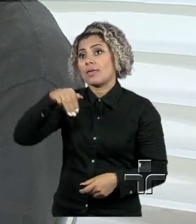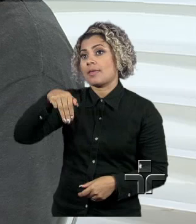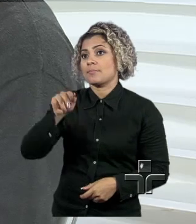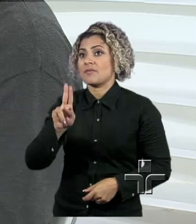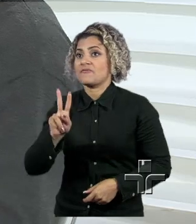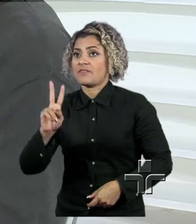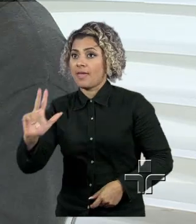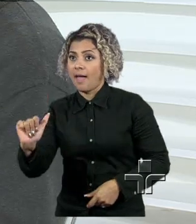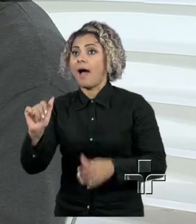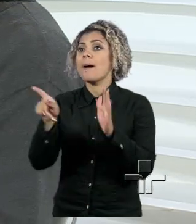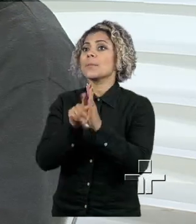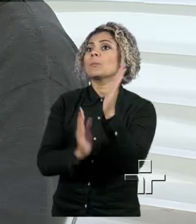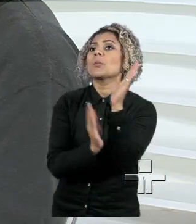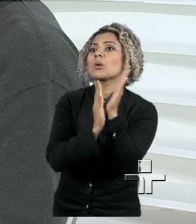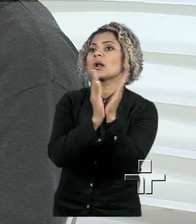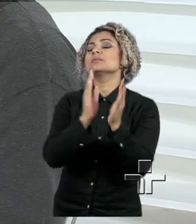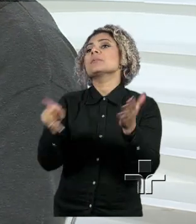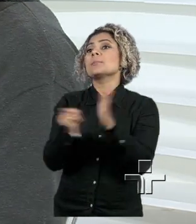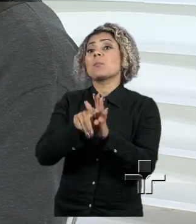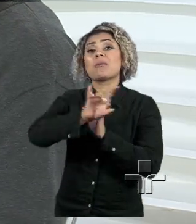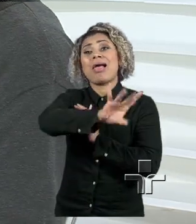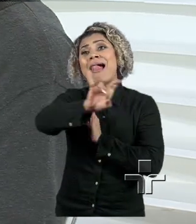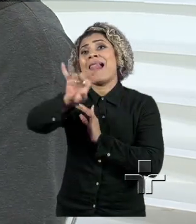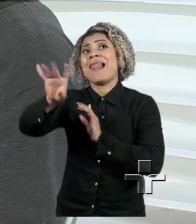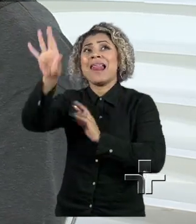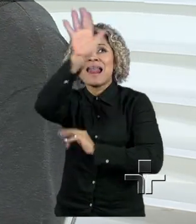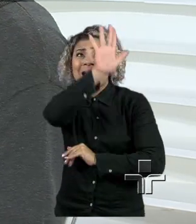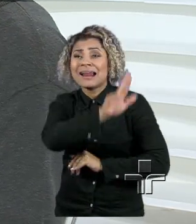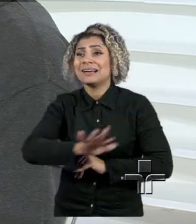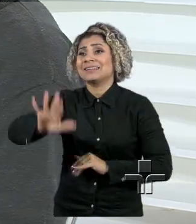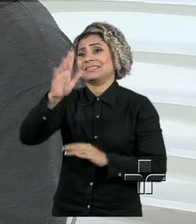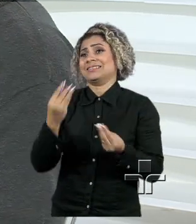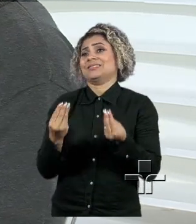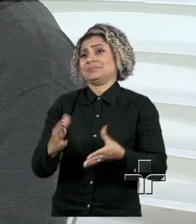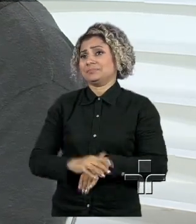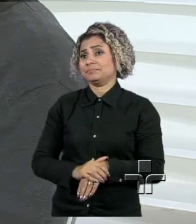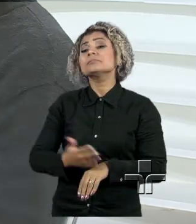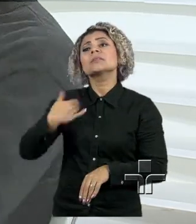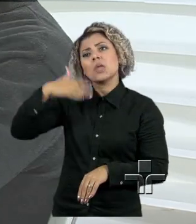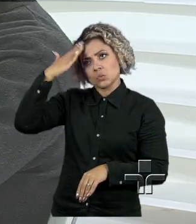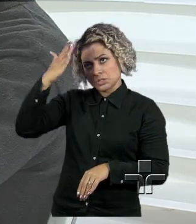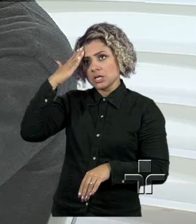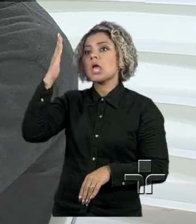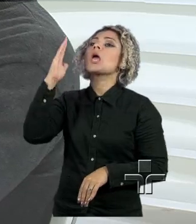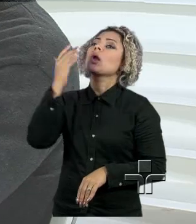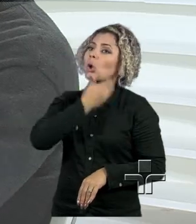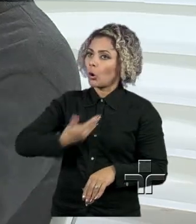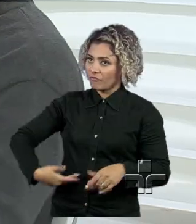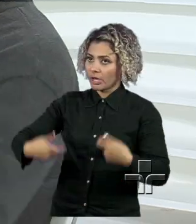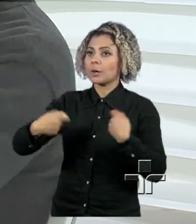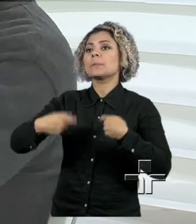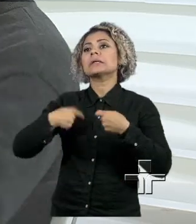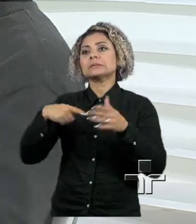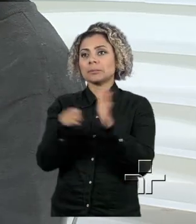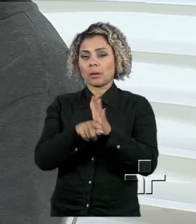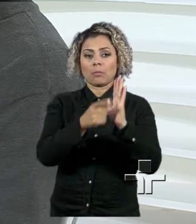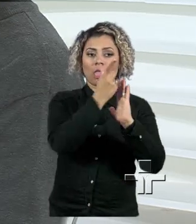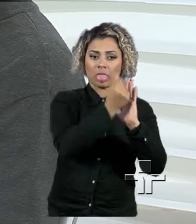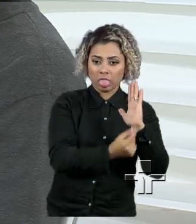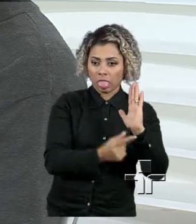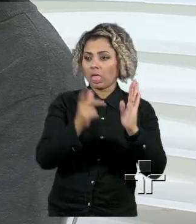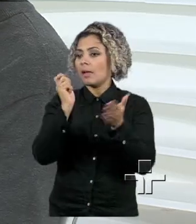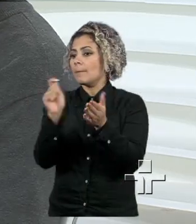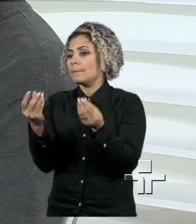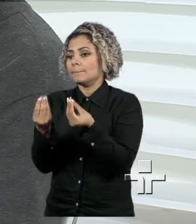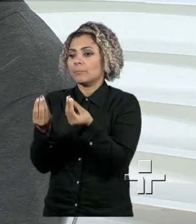É uma complexidade inacreditável. Então, assim, eu entendo que o Estado precisa de receita, despesa, entendo que o